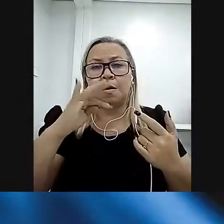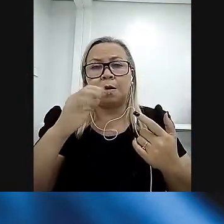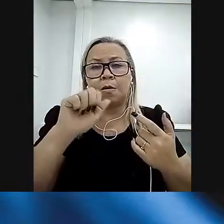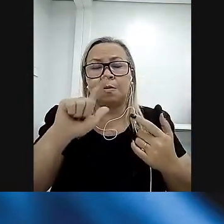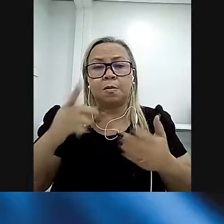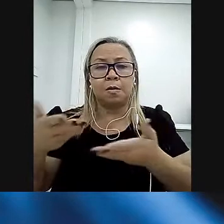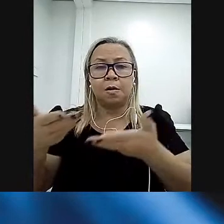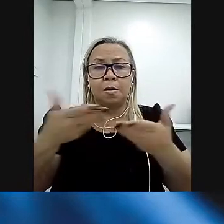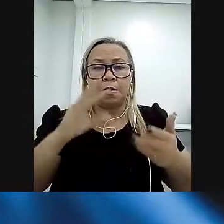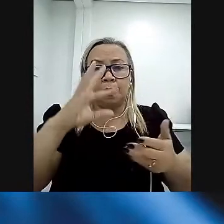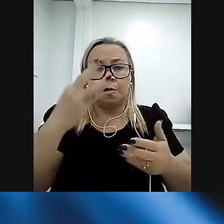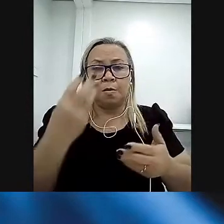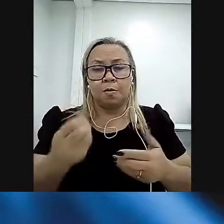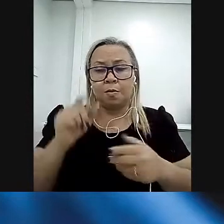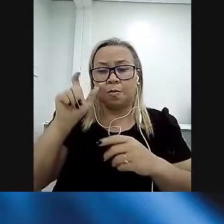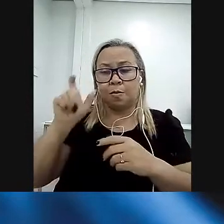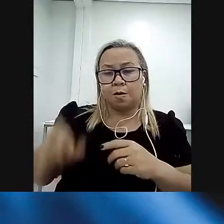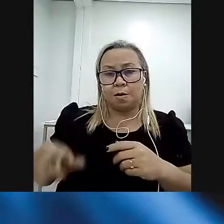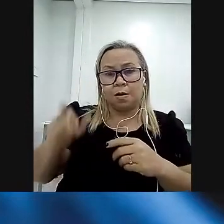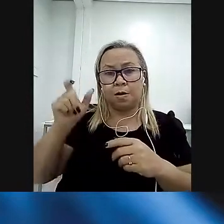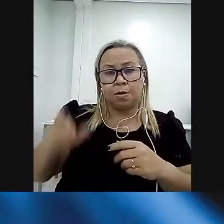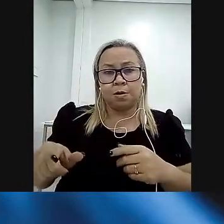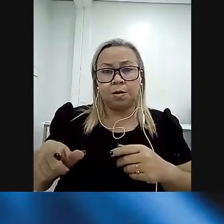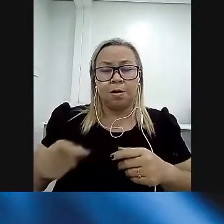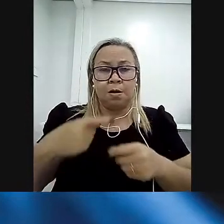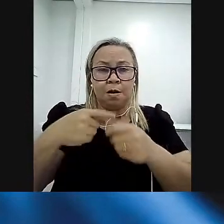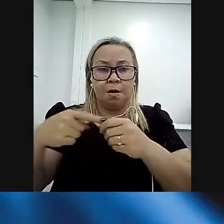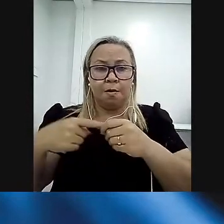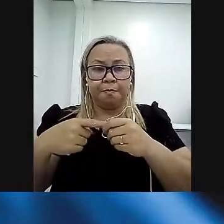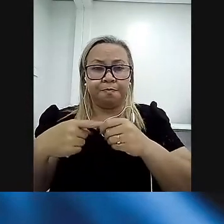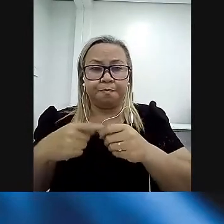cidade, o Cirilo Quartim, que,